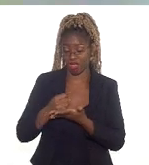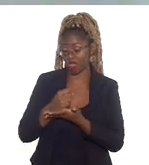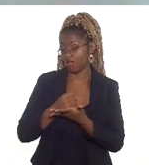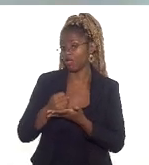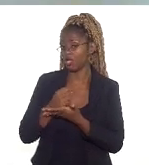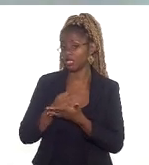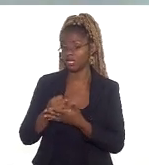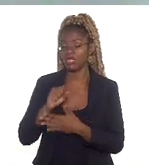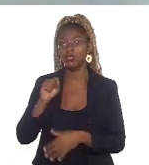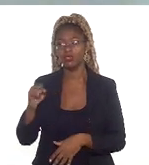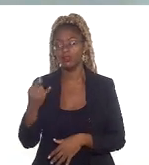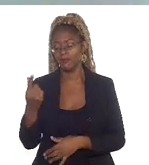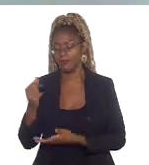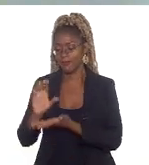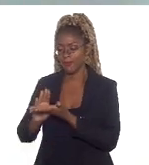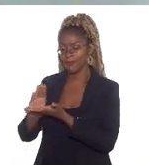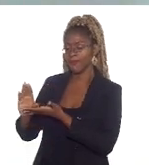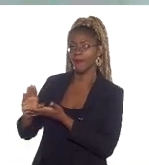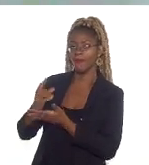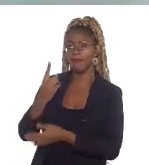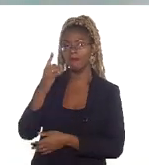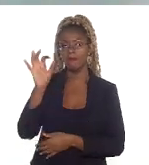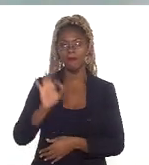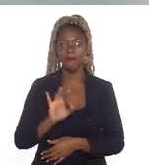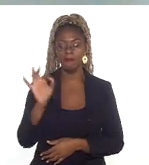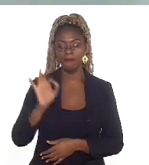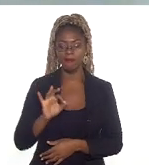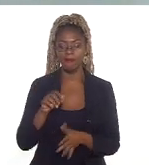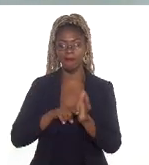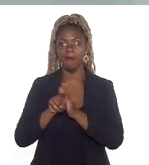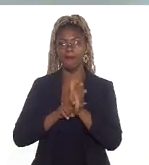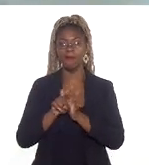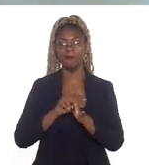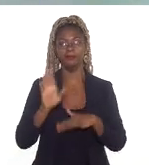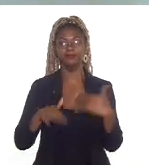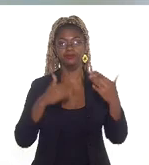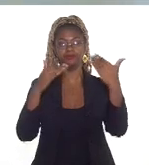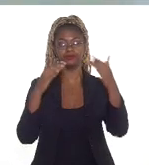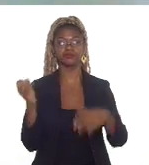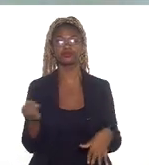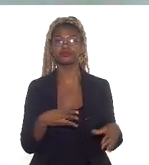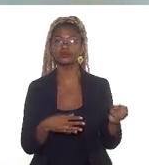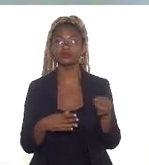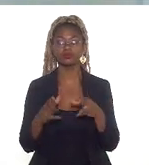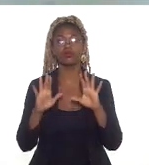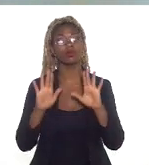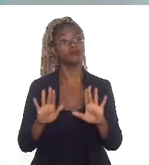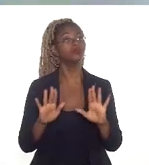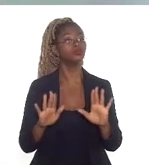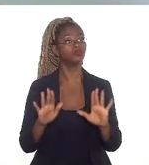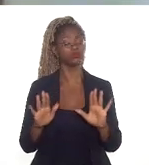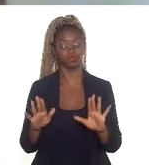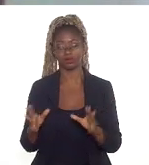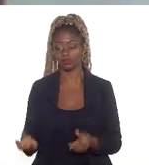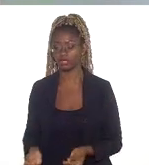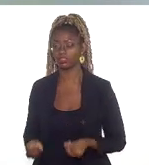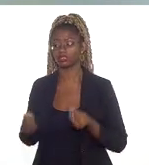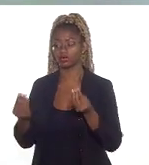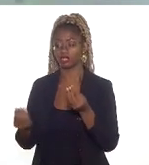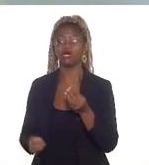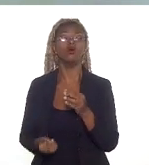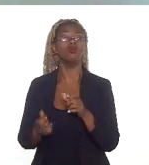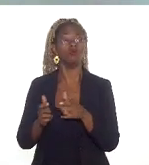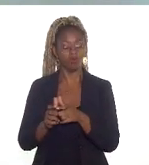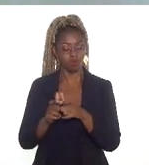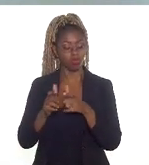tem um investimento de 1%, em pesquisa, desenvolvimento e inovação, mas que ele vai te trazer um aumento de produção,